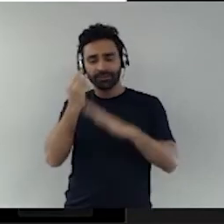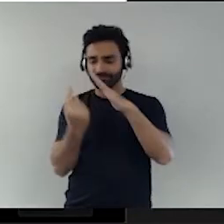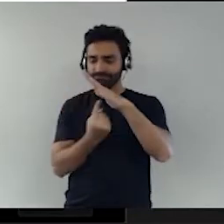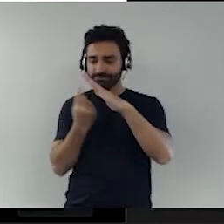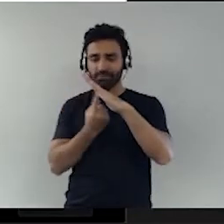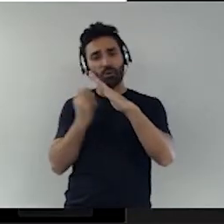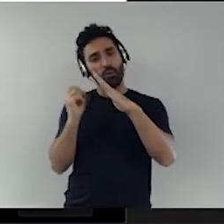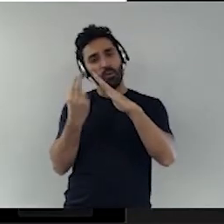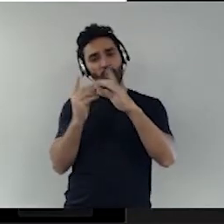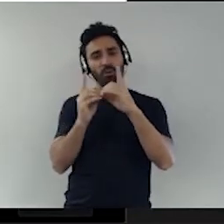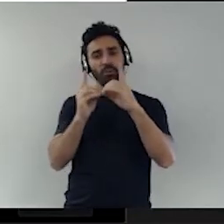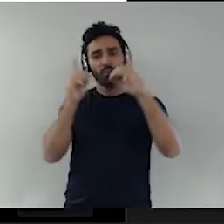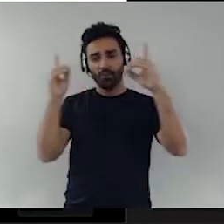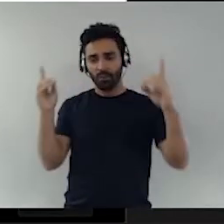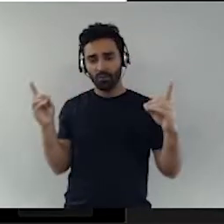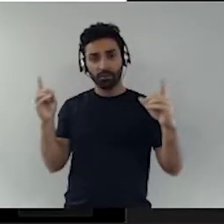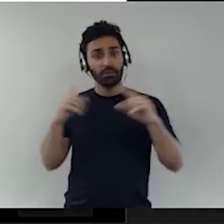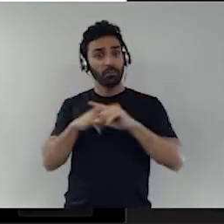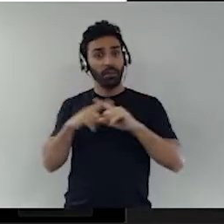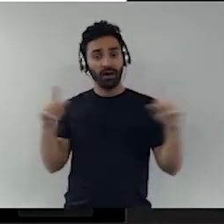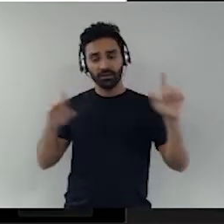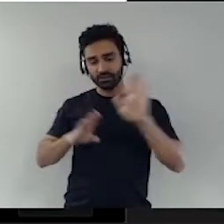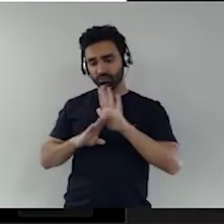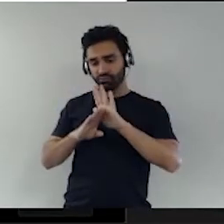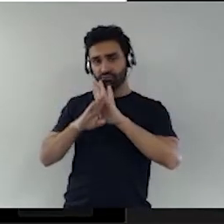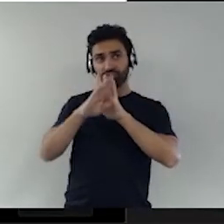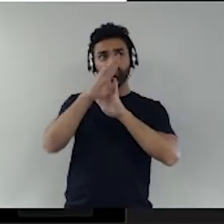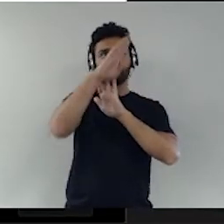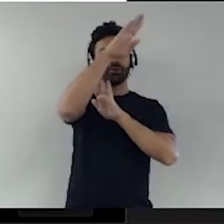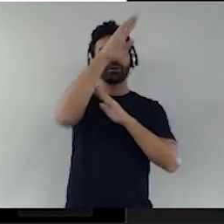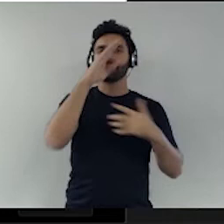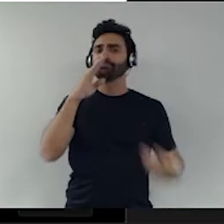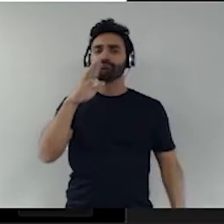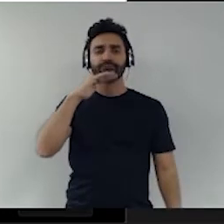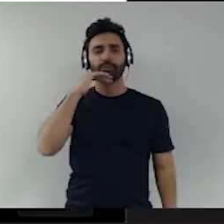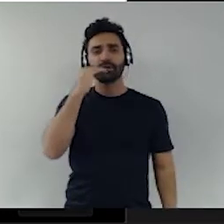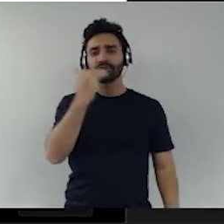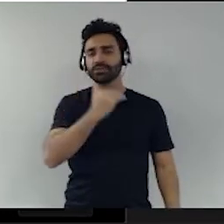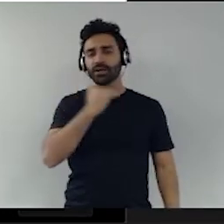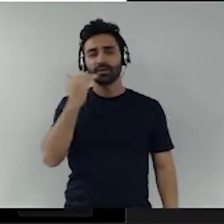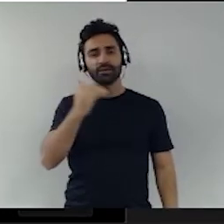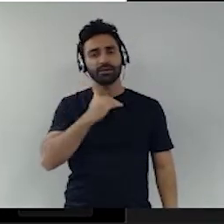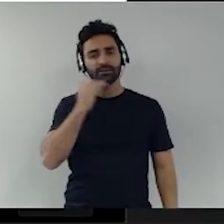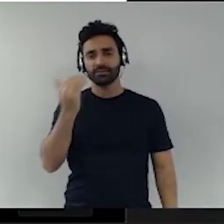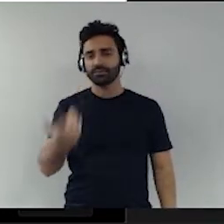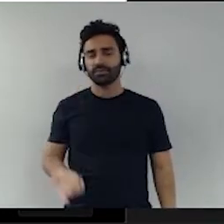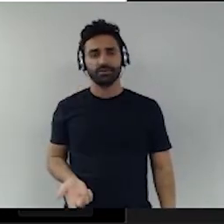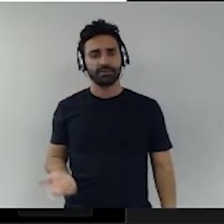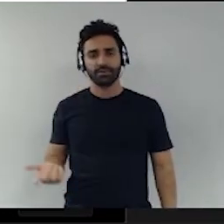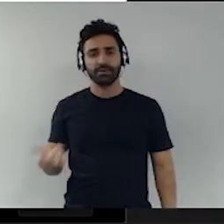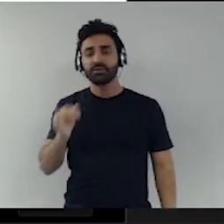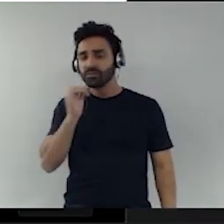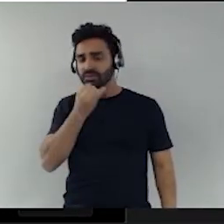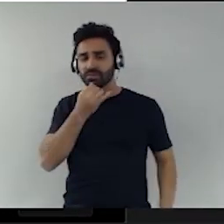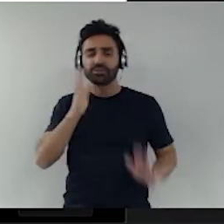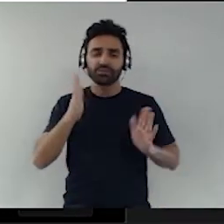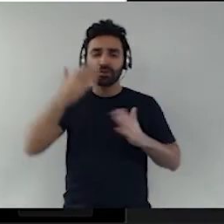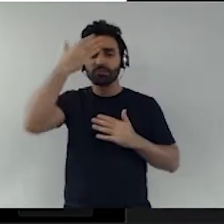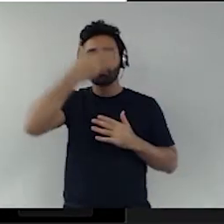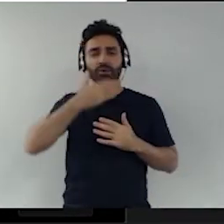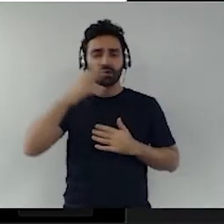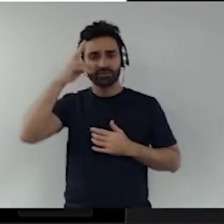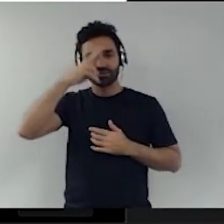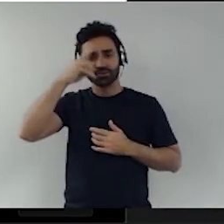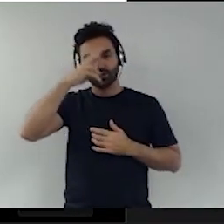distanciamento social com apps. Não funciona, não funciona. Infelizmente, tem várias histórias aí, e eu não vou